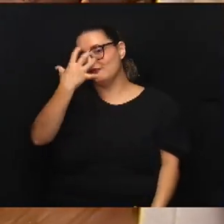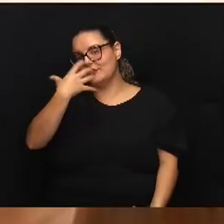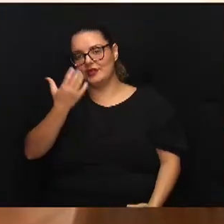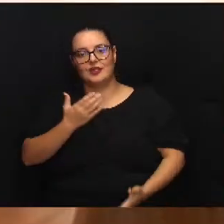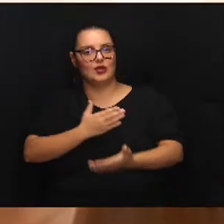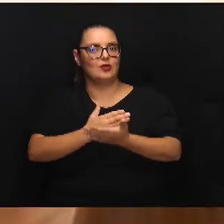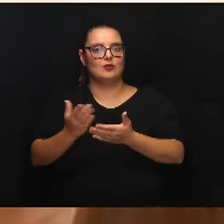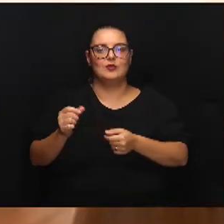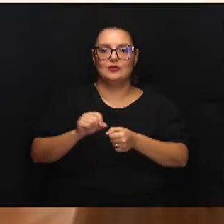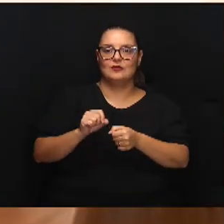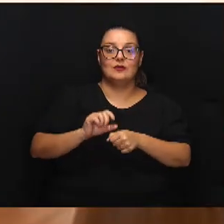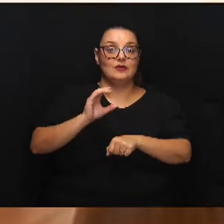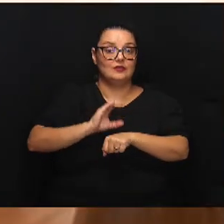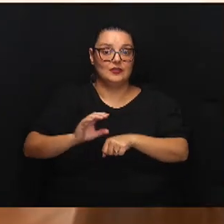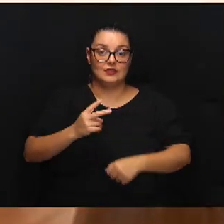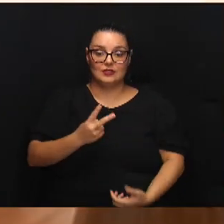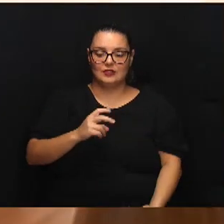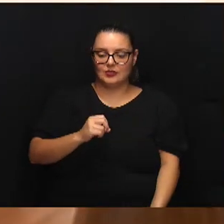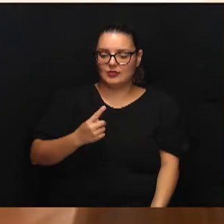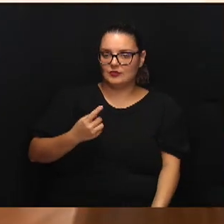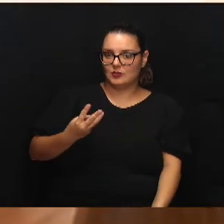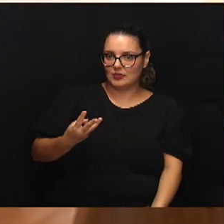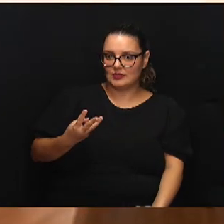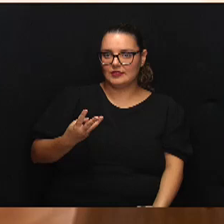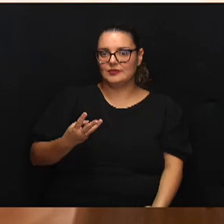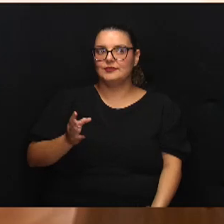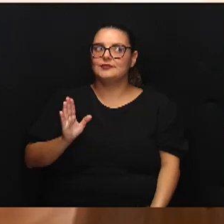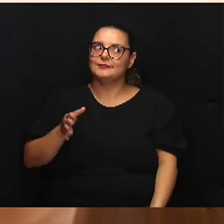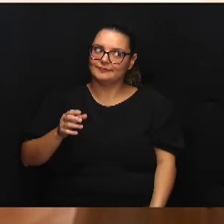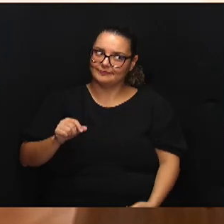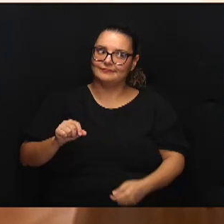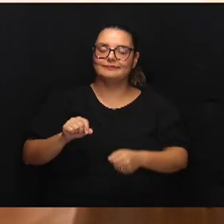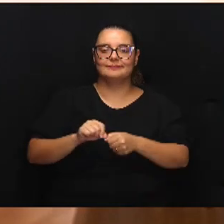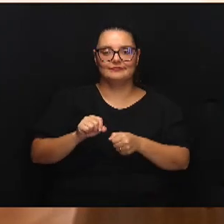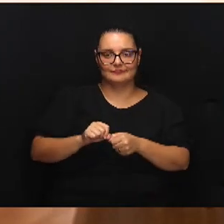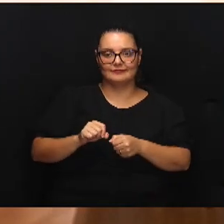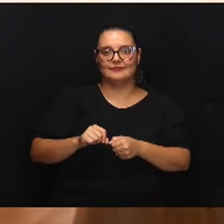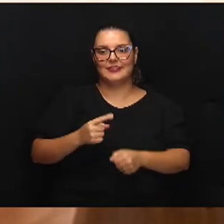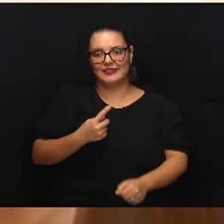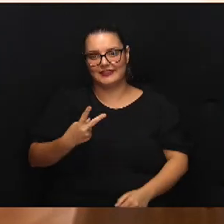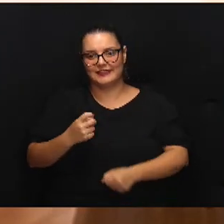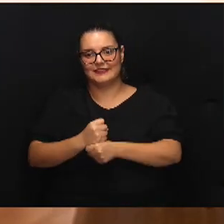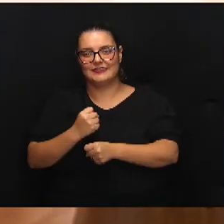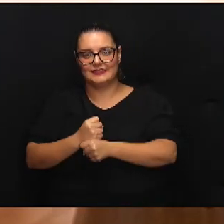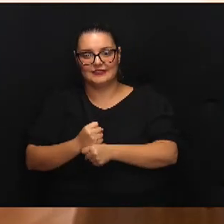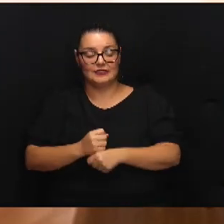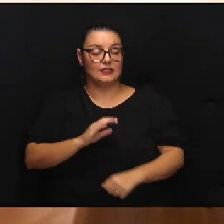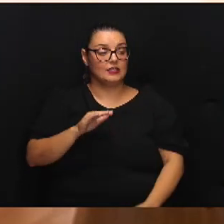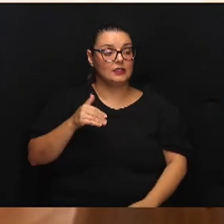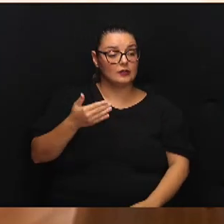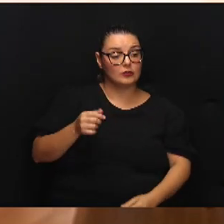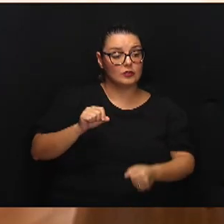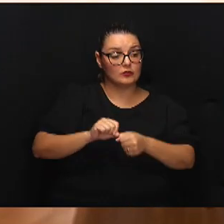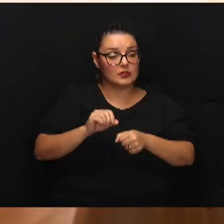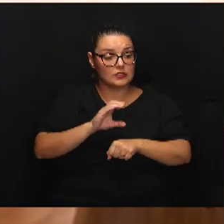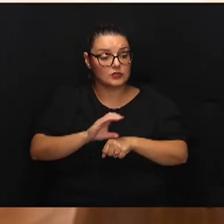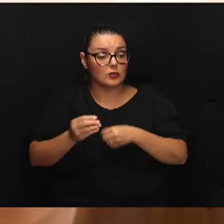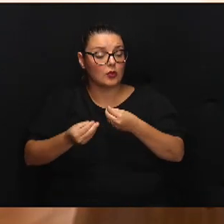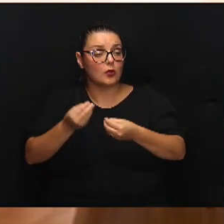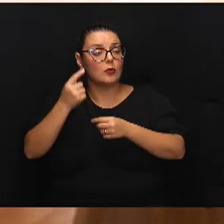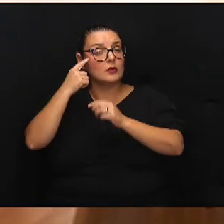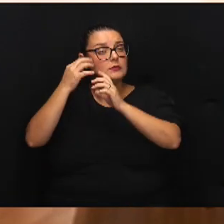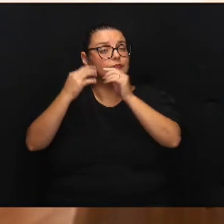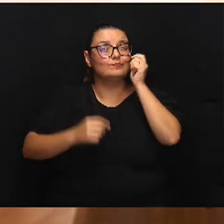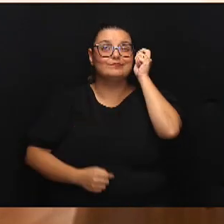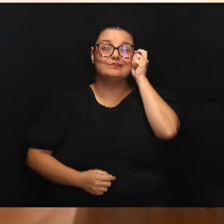comecei a fazer, fiz curso, foi em 2013. Então já faz 12 anos. E aí quando você fez o curso, como foi pensar,